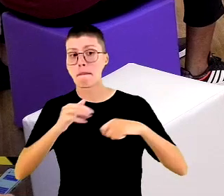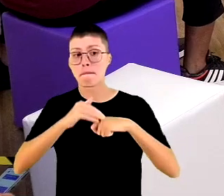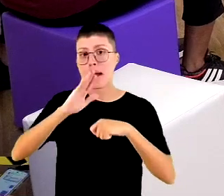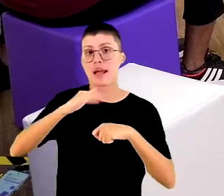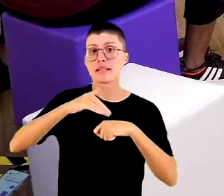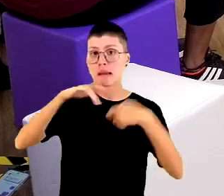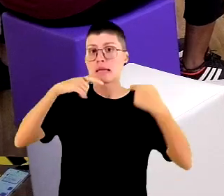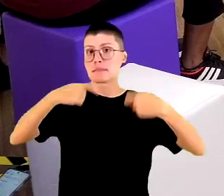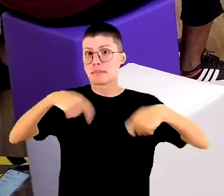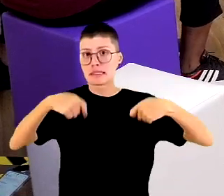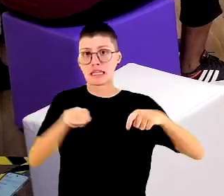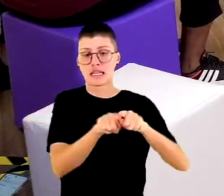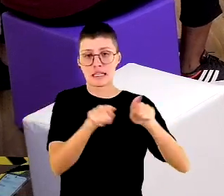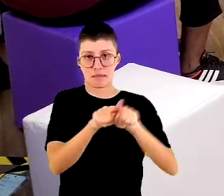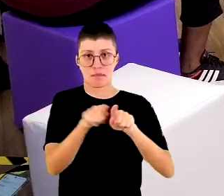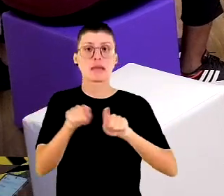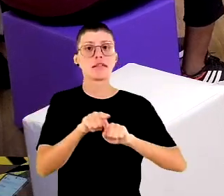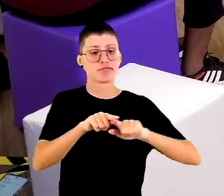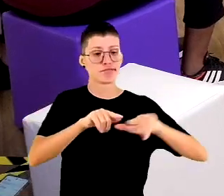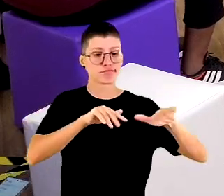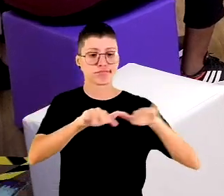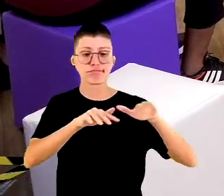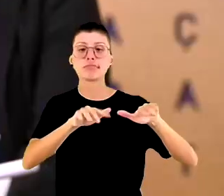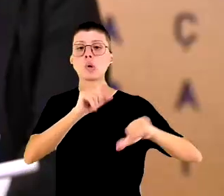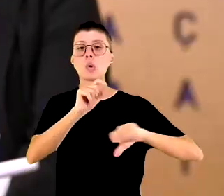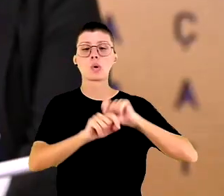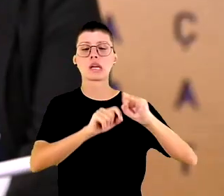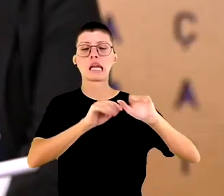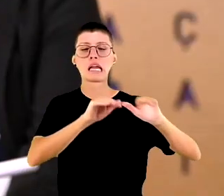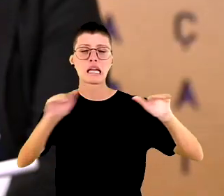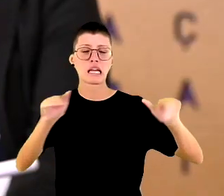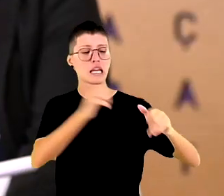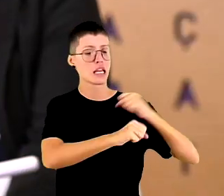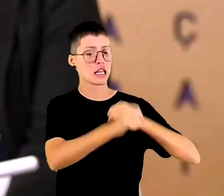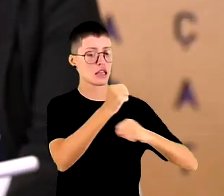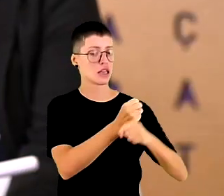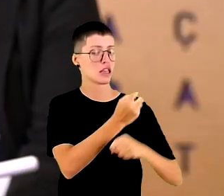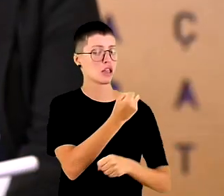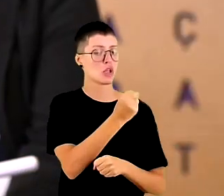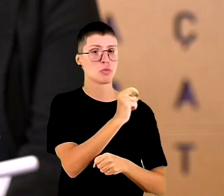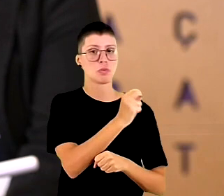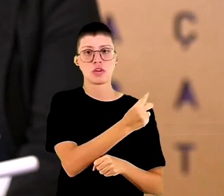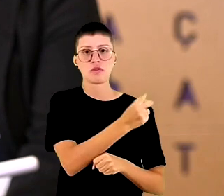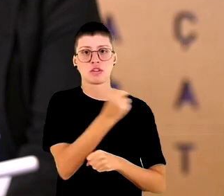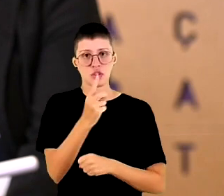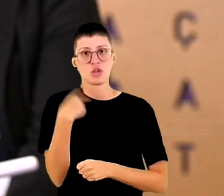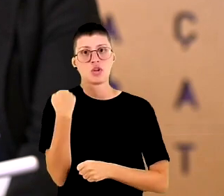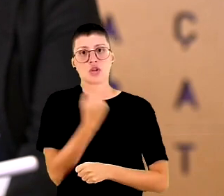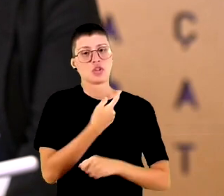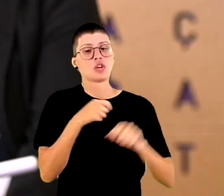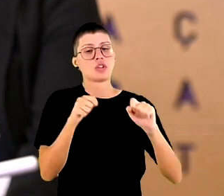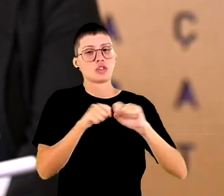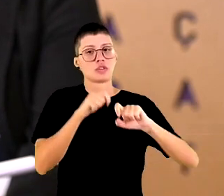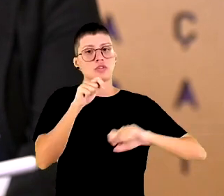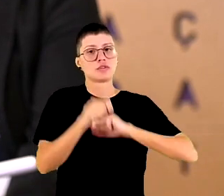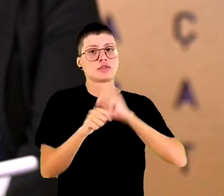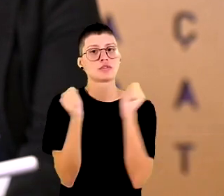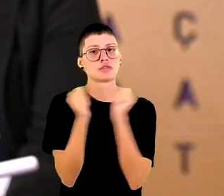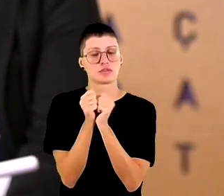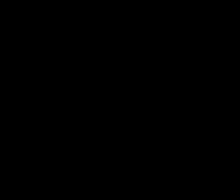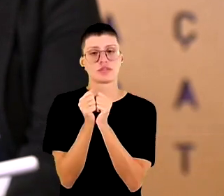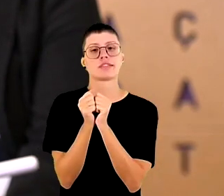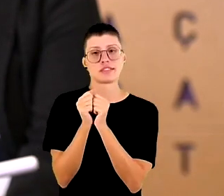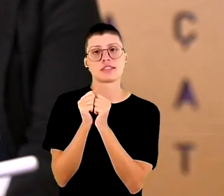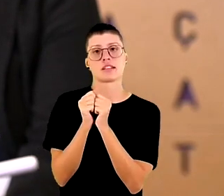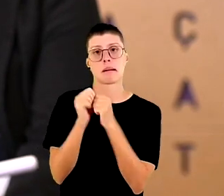fez um movimento que estava super discreto ali, que foi em 2021 a gente fez um M&A com a Raia Drogasil, que é a maior rede de farmácias